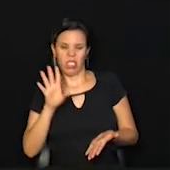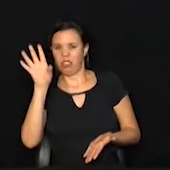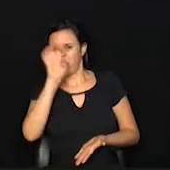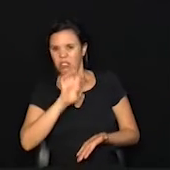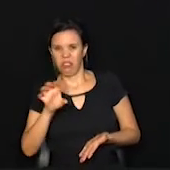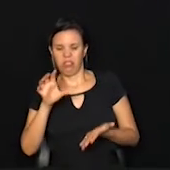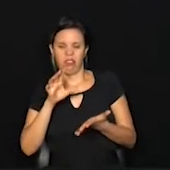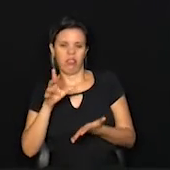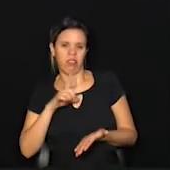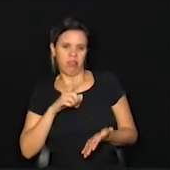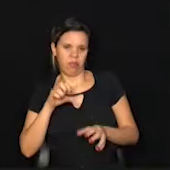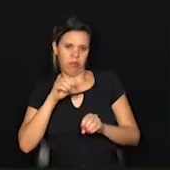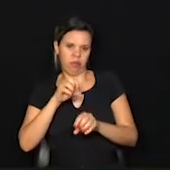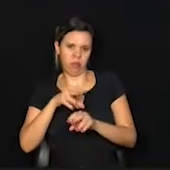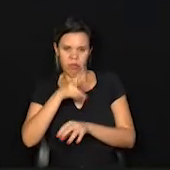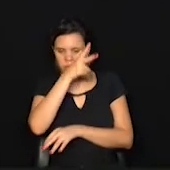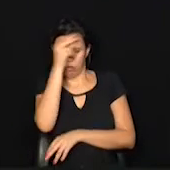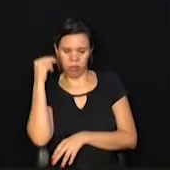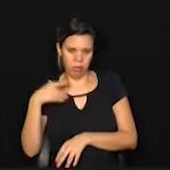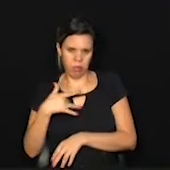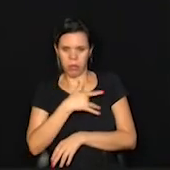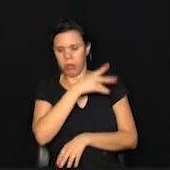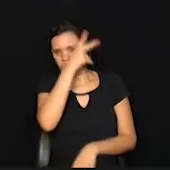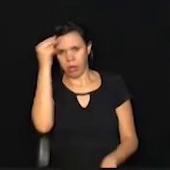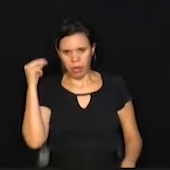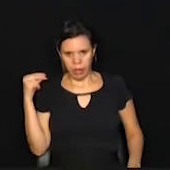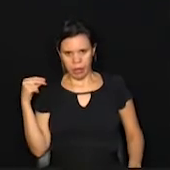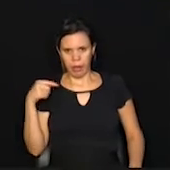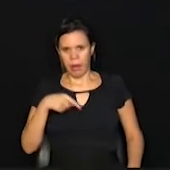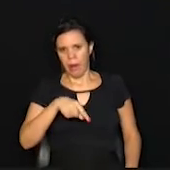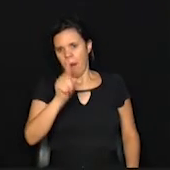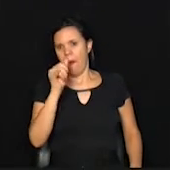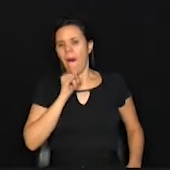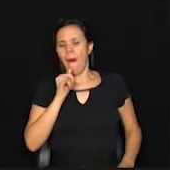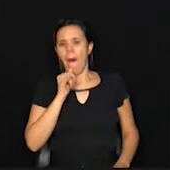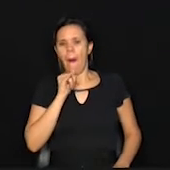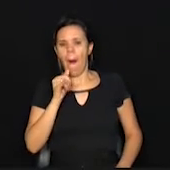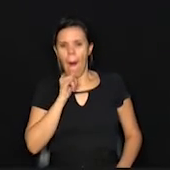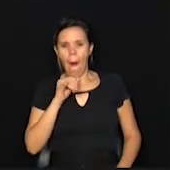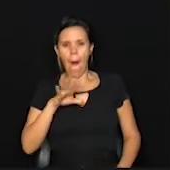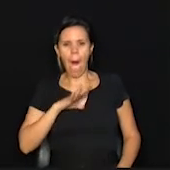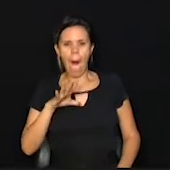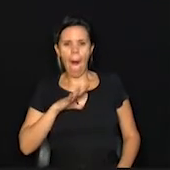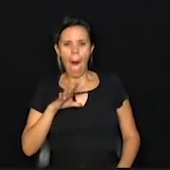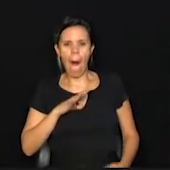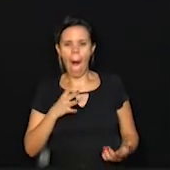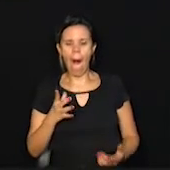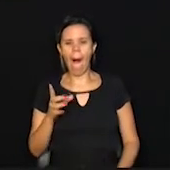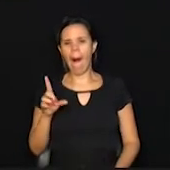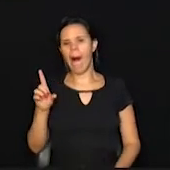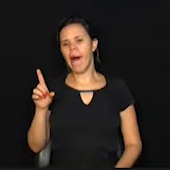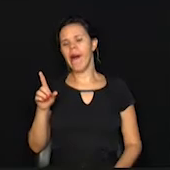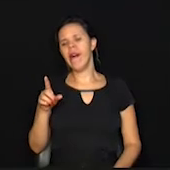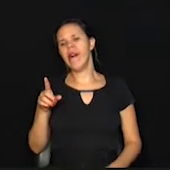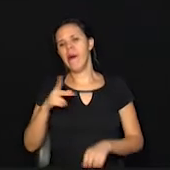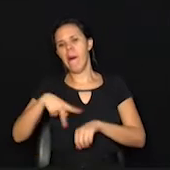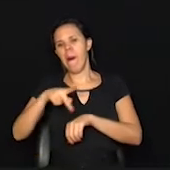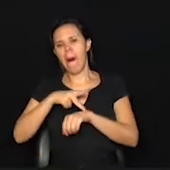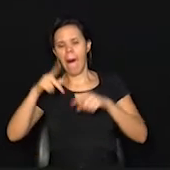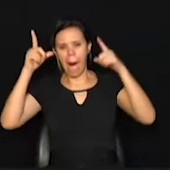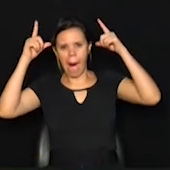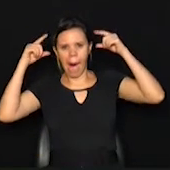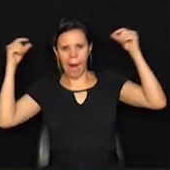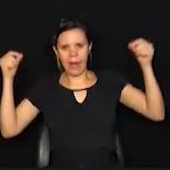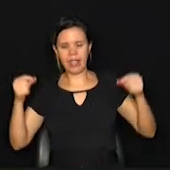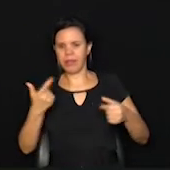que é tem mais educação pública mais saúde pública você vai por exemplo é numa cidade como Dublin na Irlanda Não